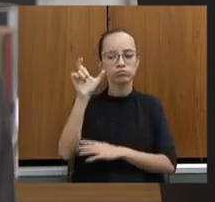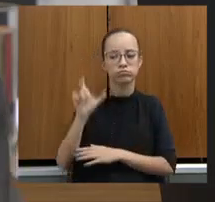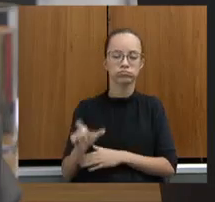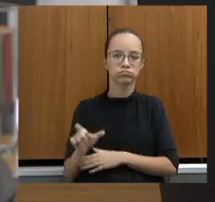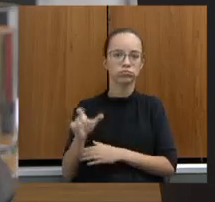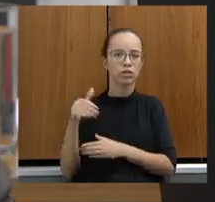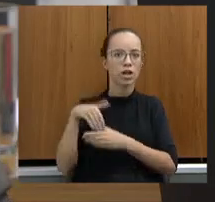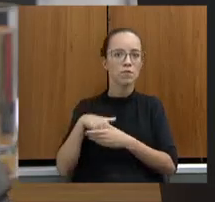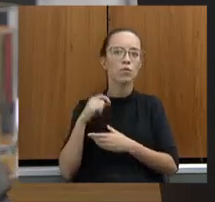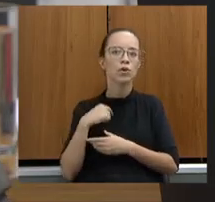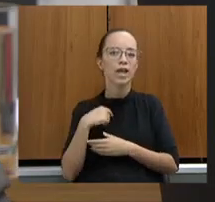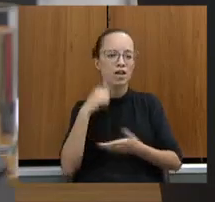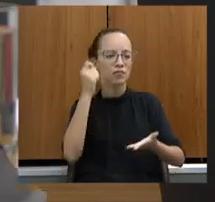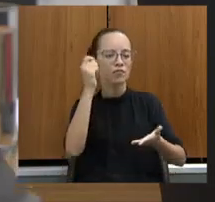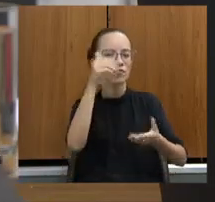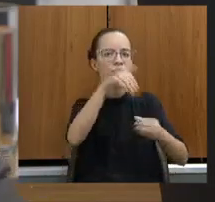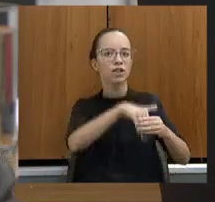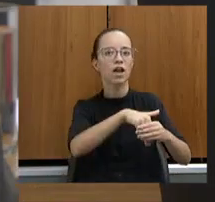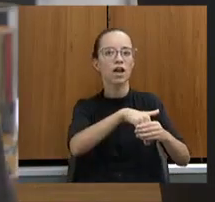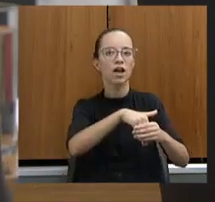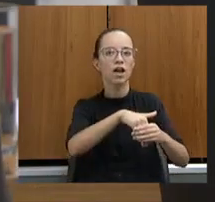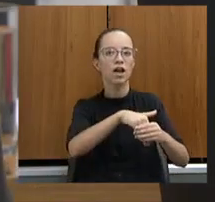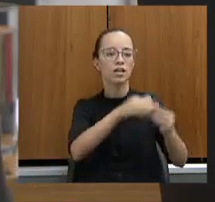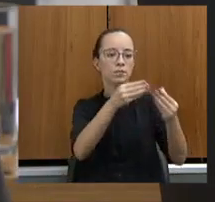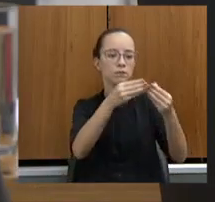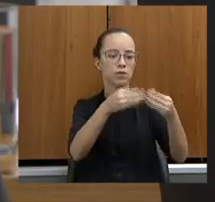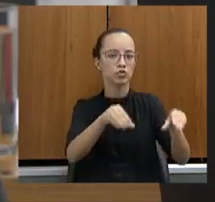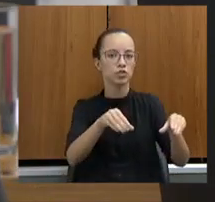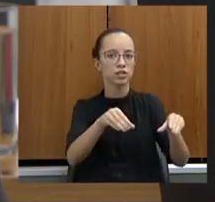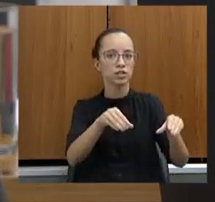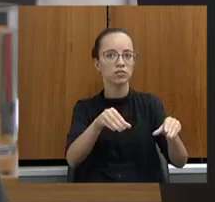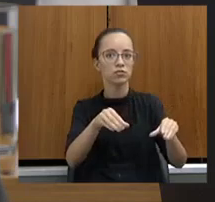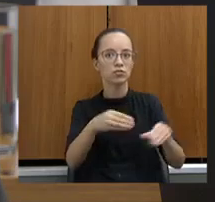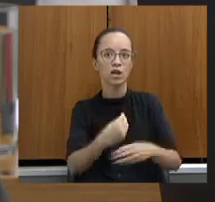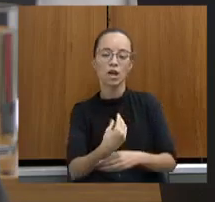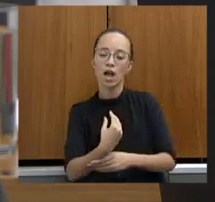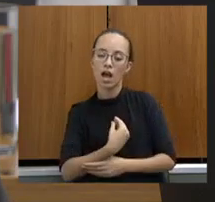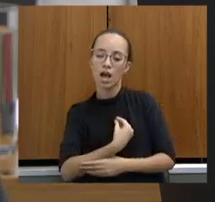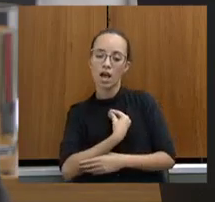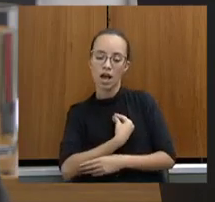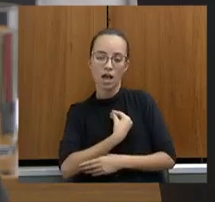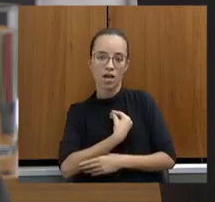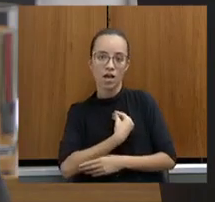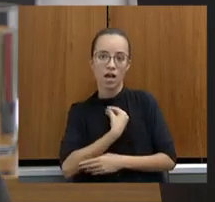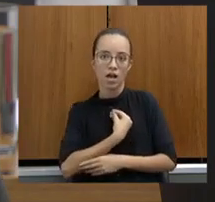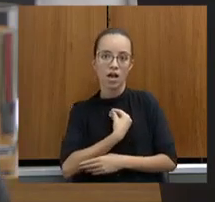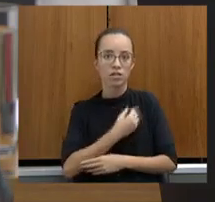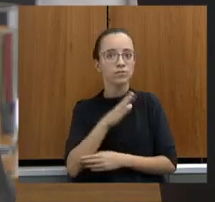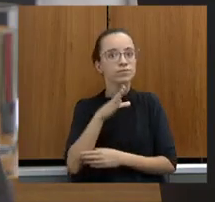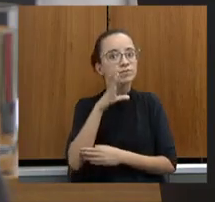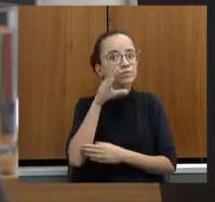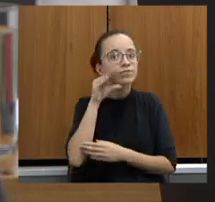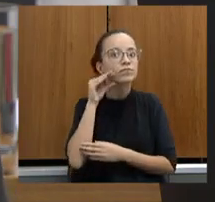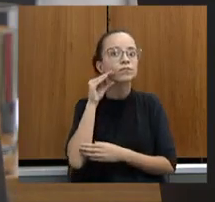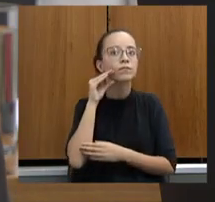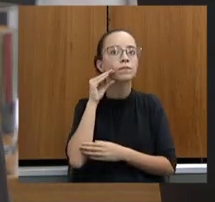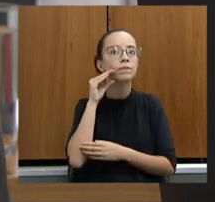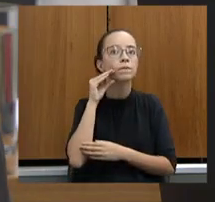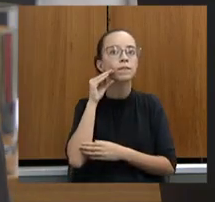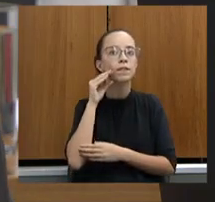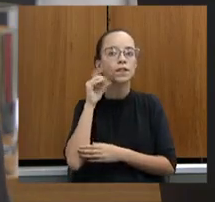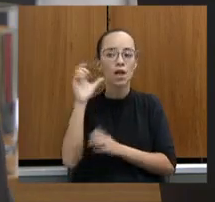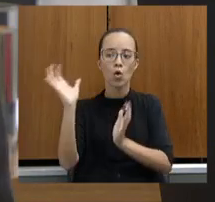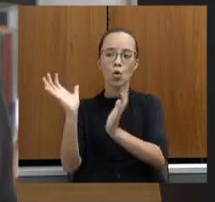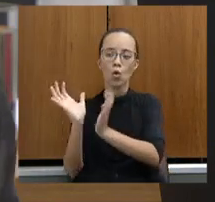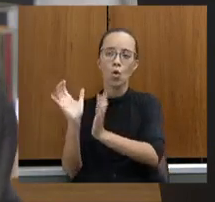é votar matéria que prejudique as carreiras de servidores pelo Estado o meu eleitor não me autoriza fazer isso